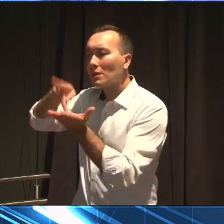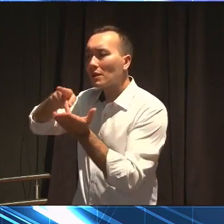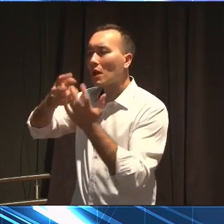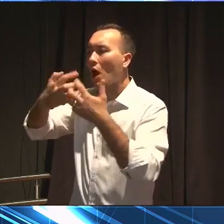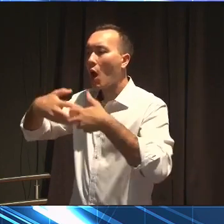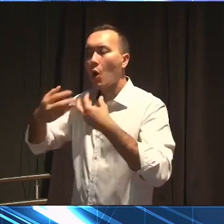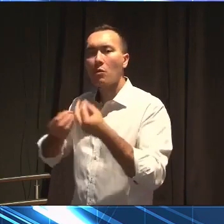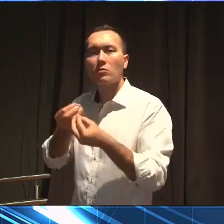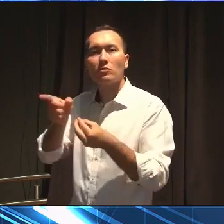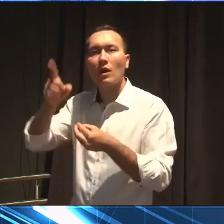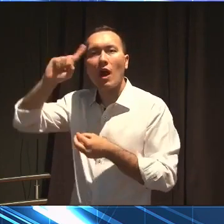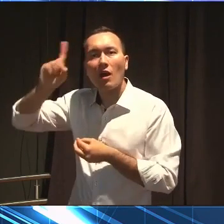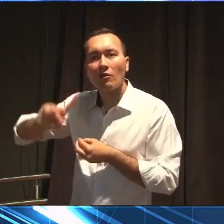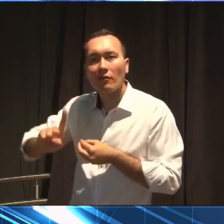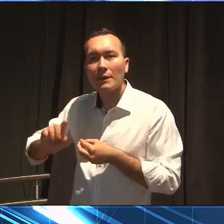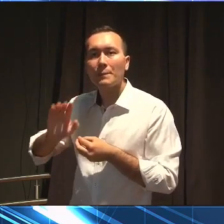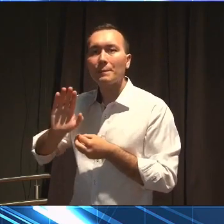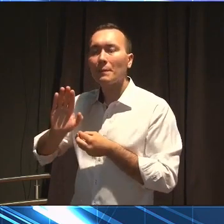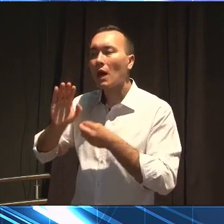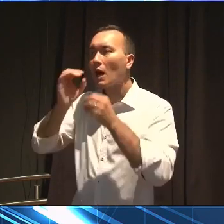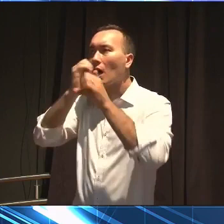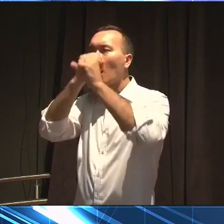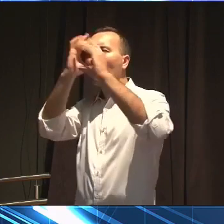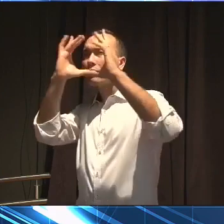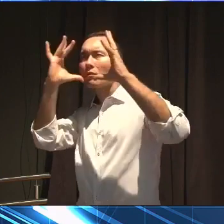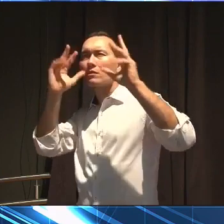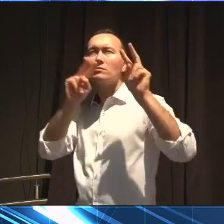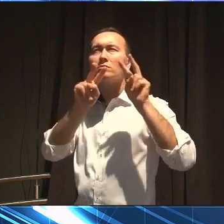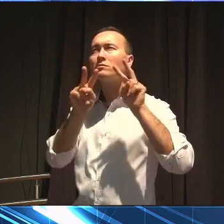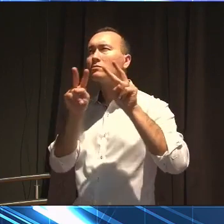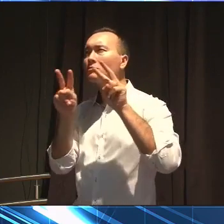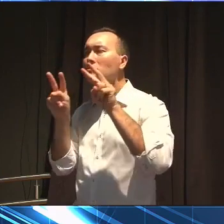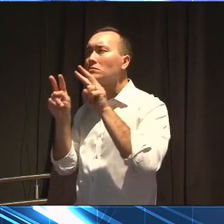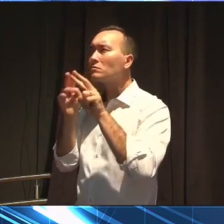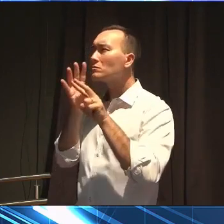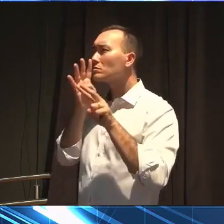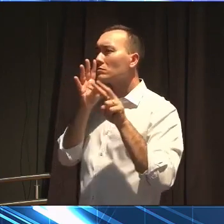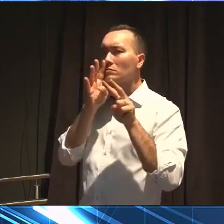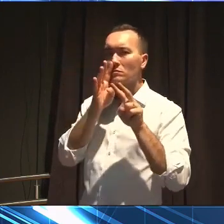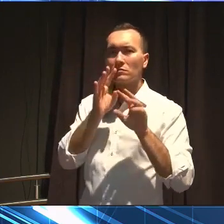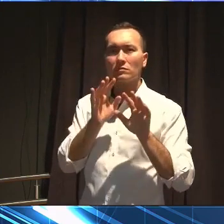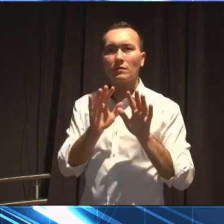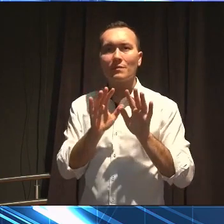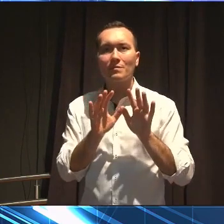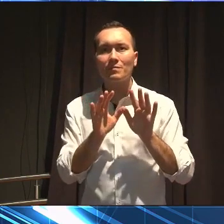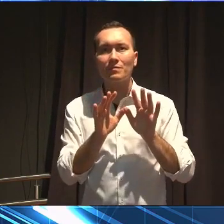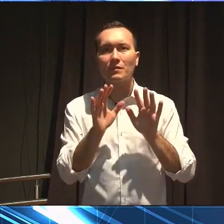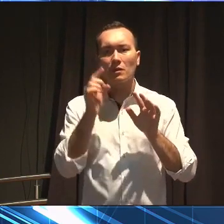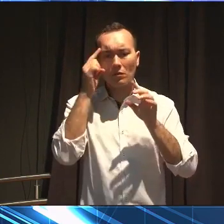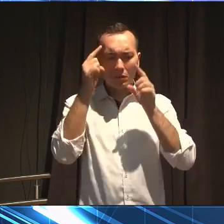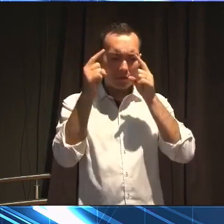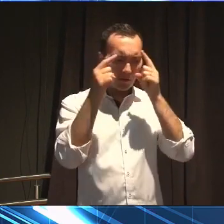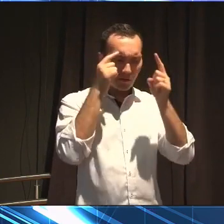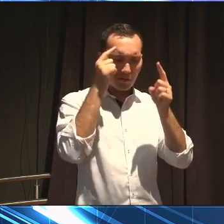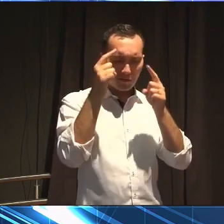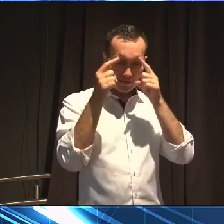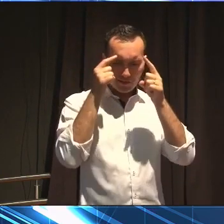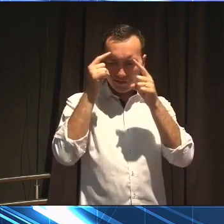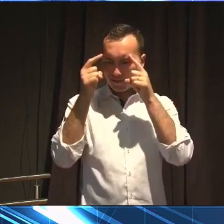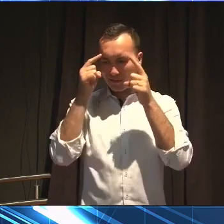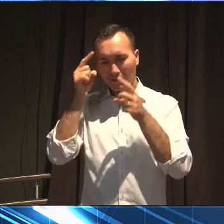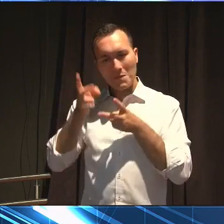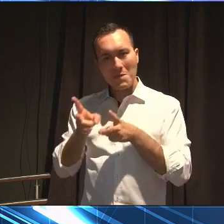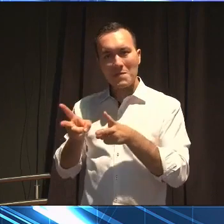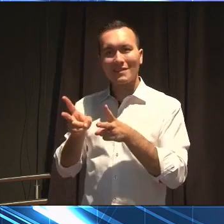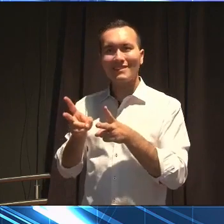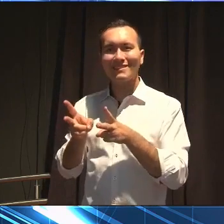adultos vamos nos colocando. Conforme a gente vai aprendendo, conforme a gente vai conhecendo nossas outras coisas,